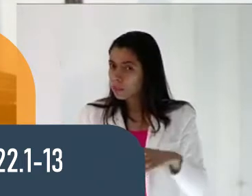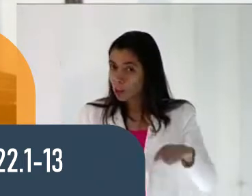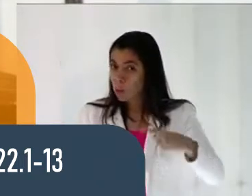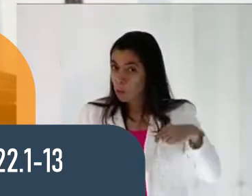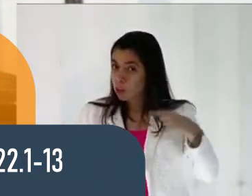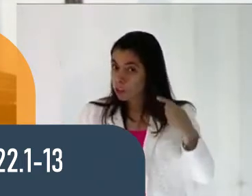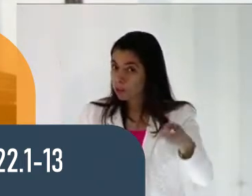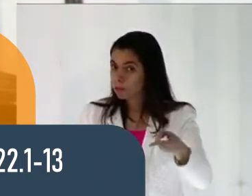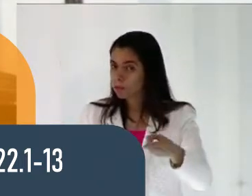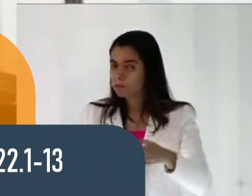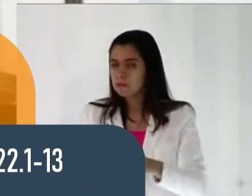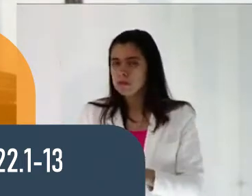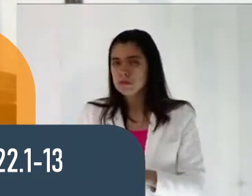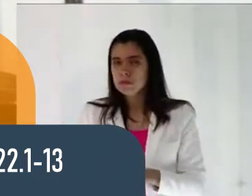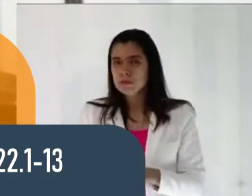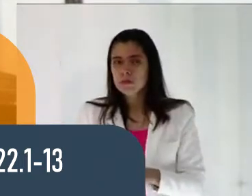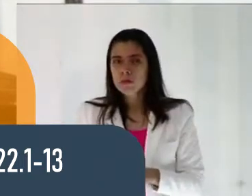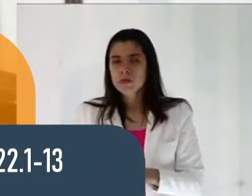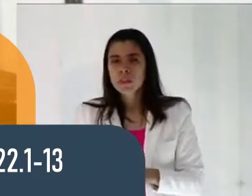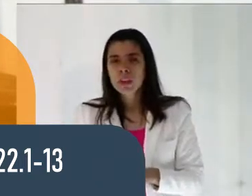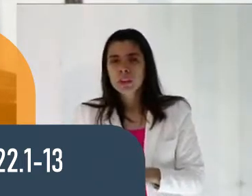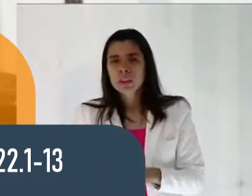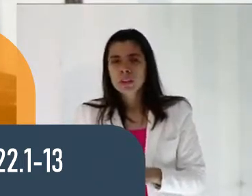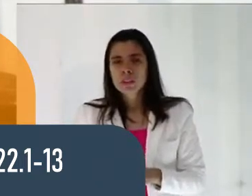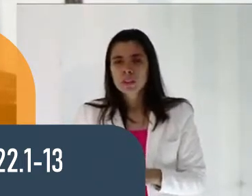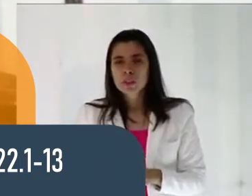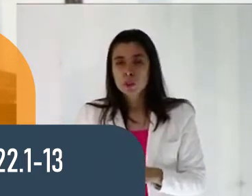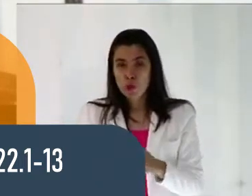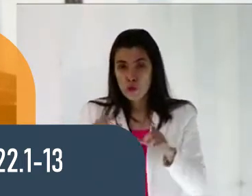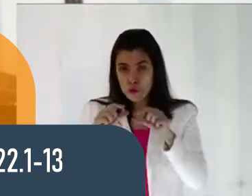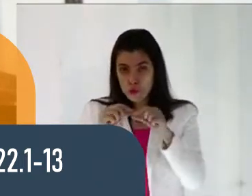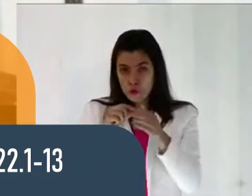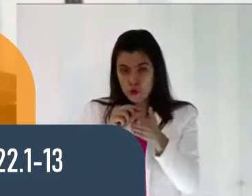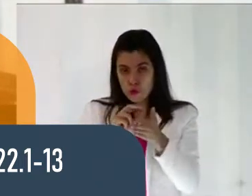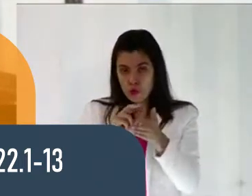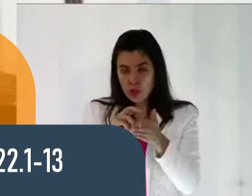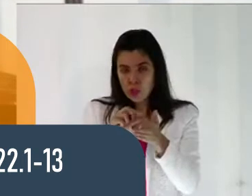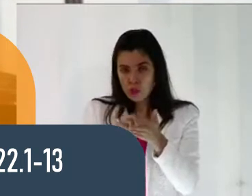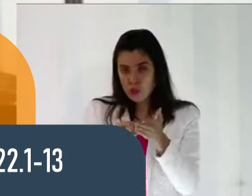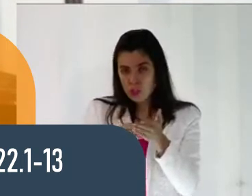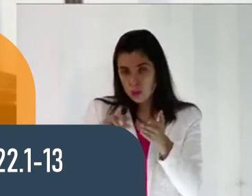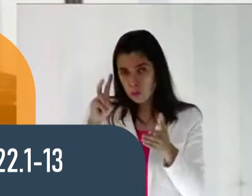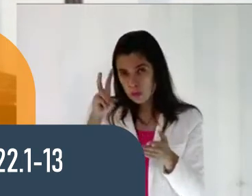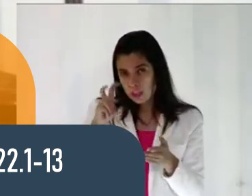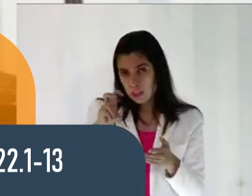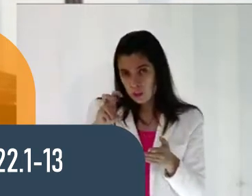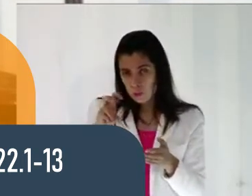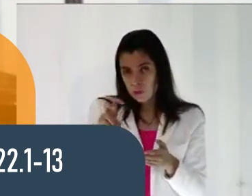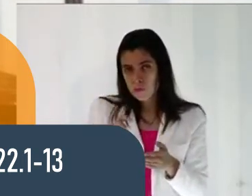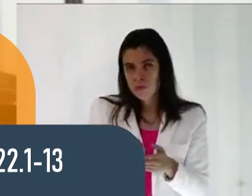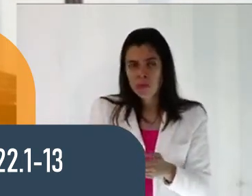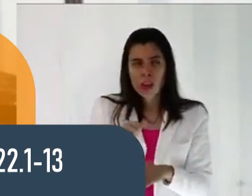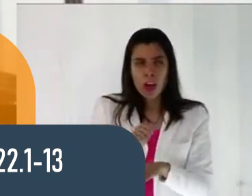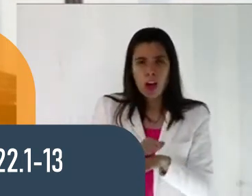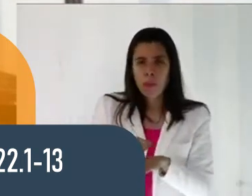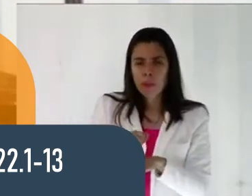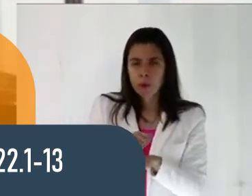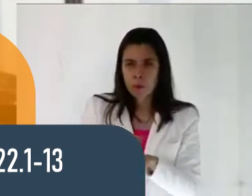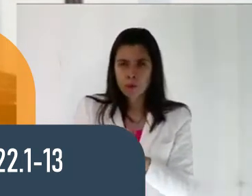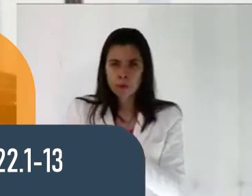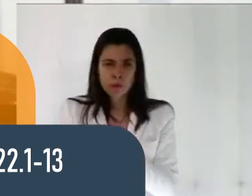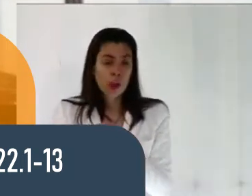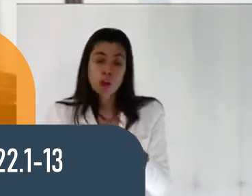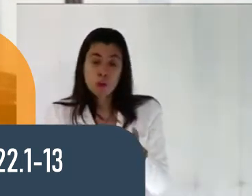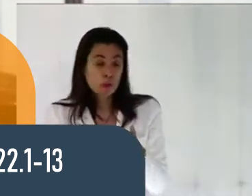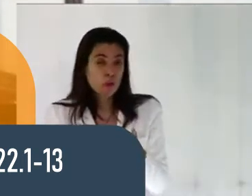foram providenciados, até que no versículo 5 diz que depois do 3º dia, Abraão olhou, no verso 4 melhor